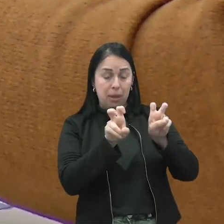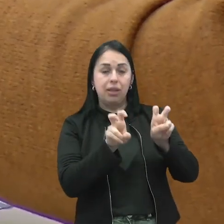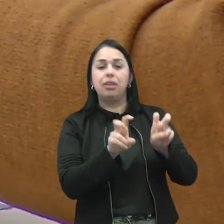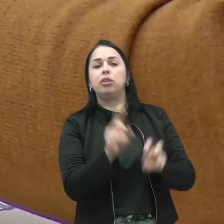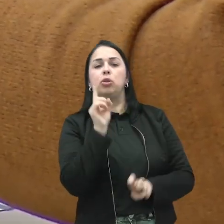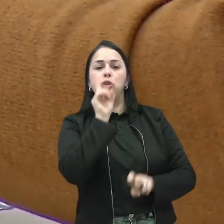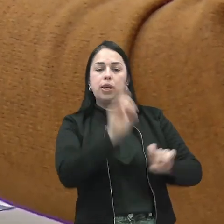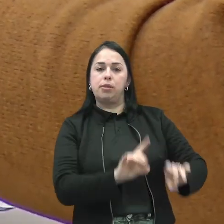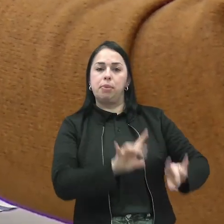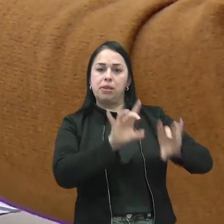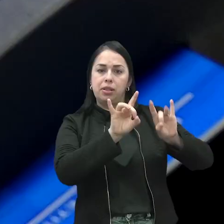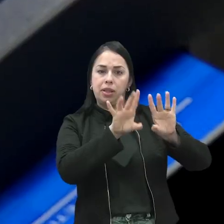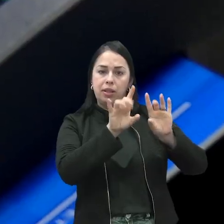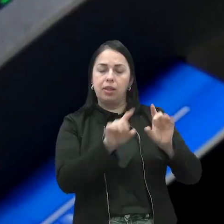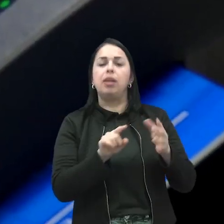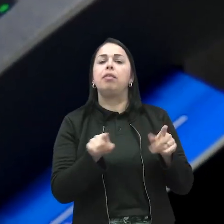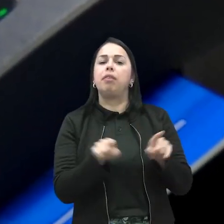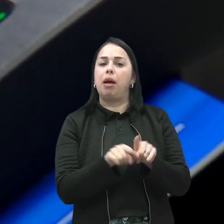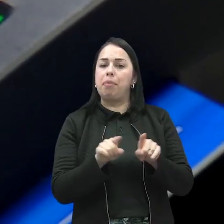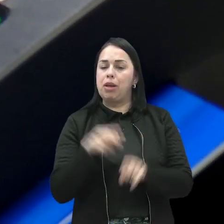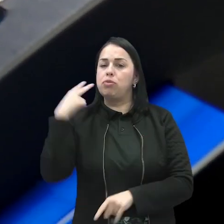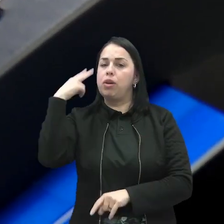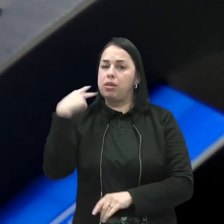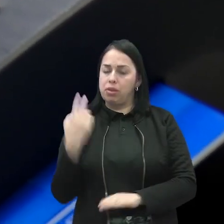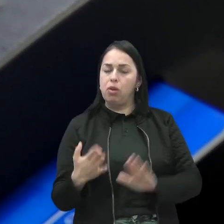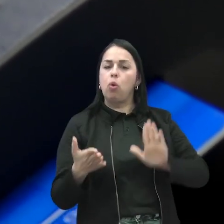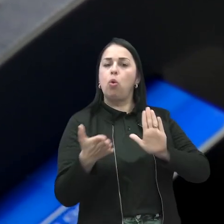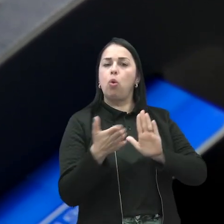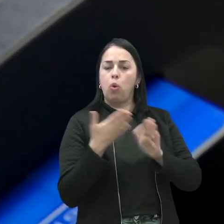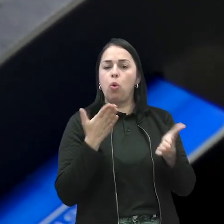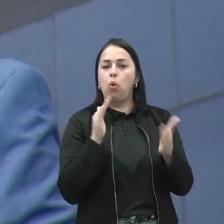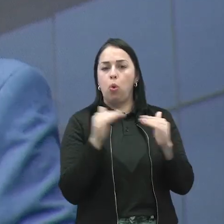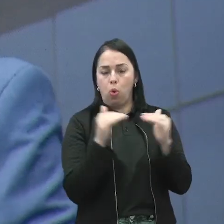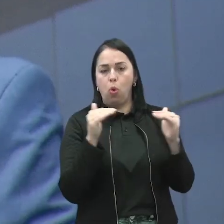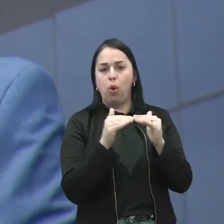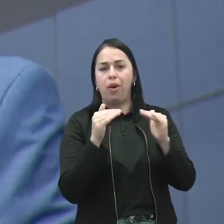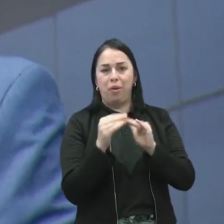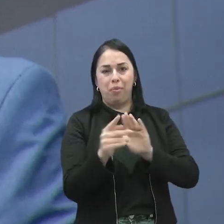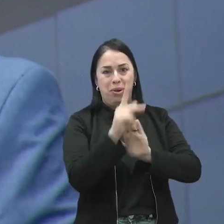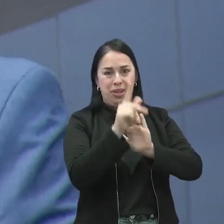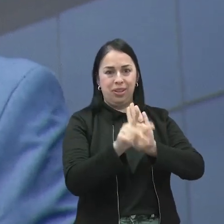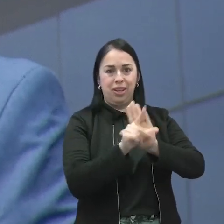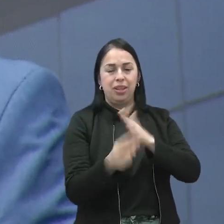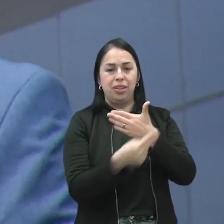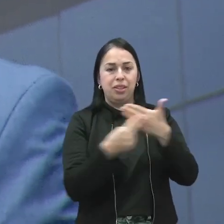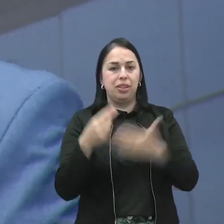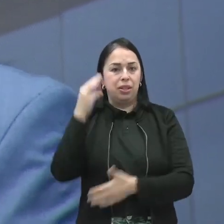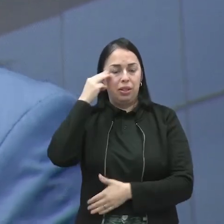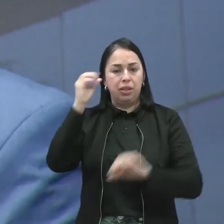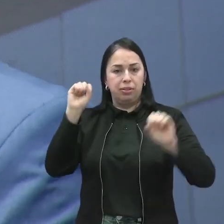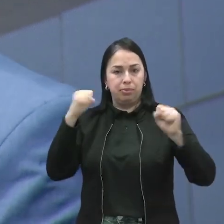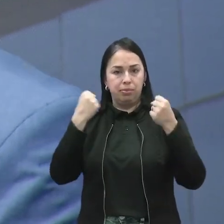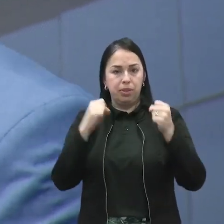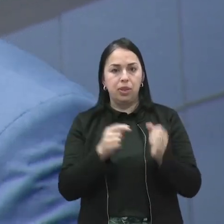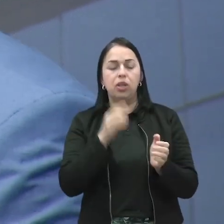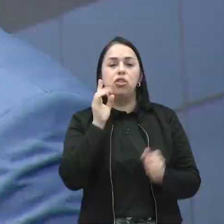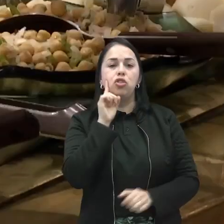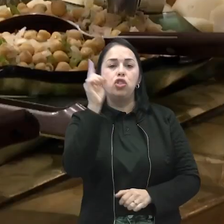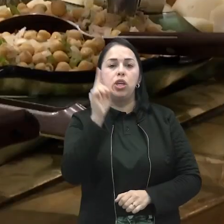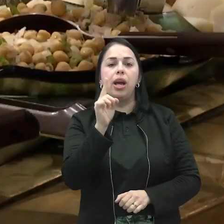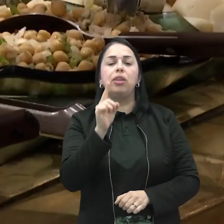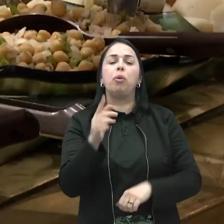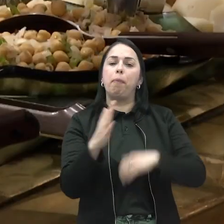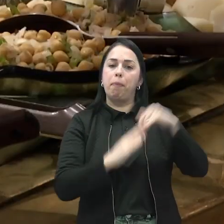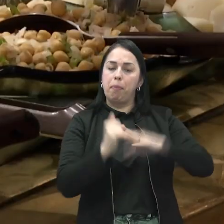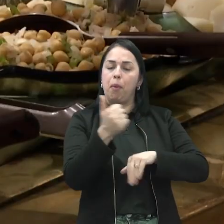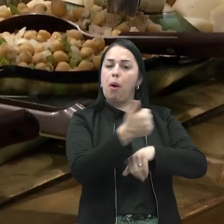os parlamentares também votaram favoráveis ao projeto do vereador Marcão da Academia, que institui na cidade o